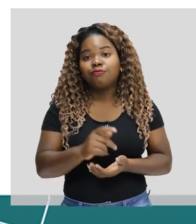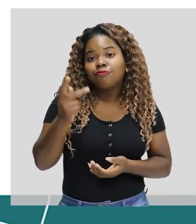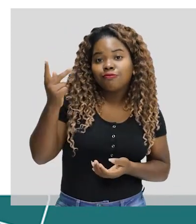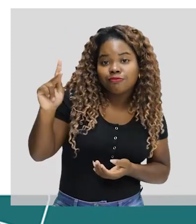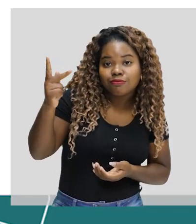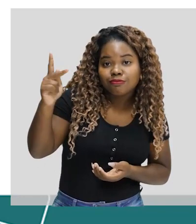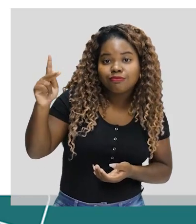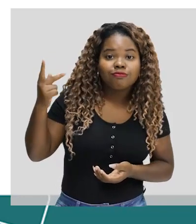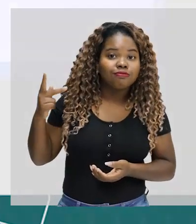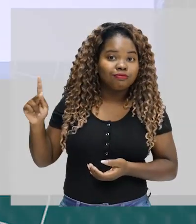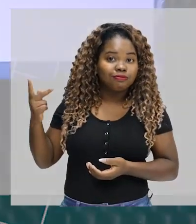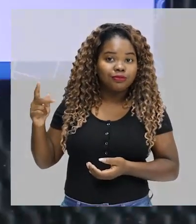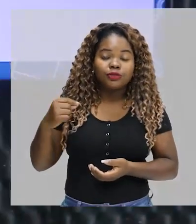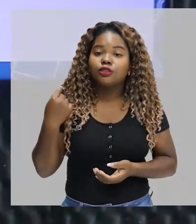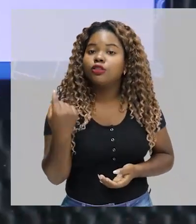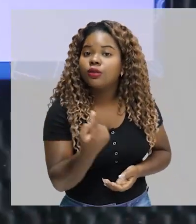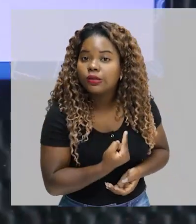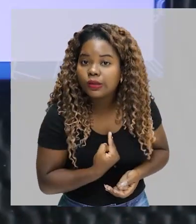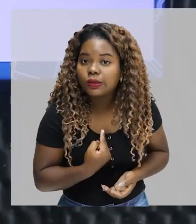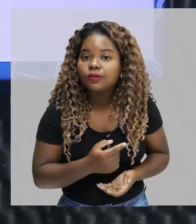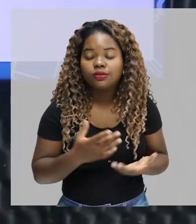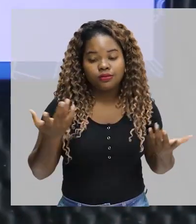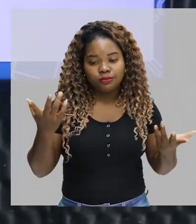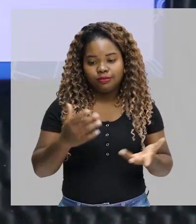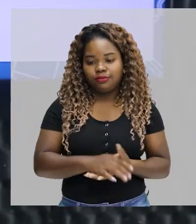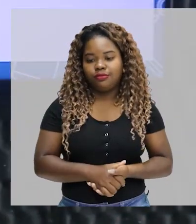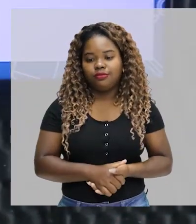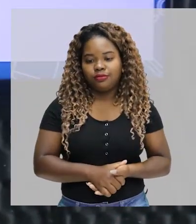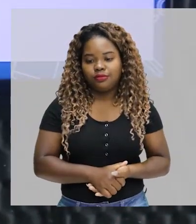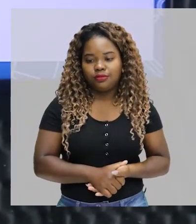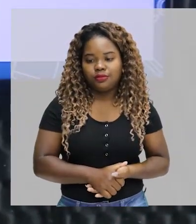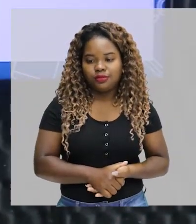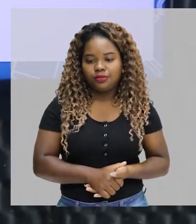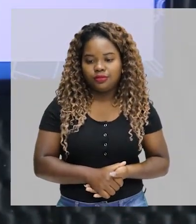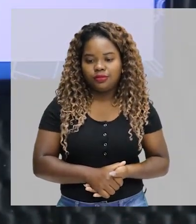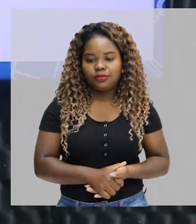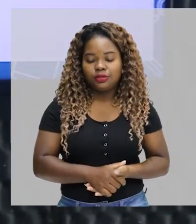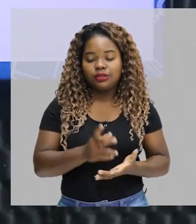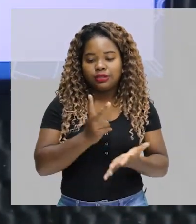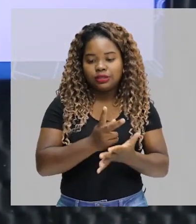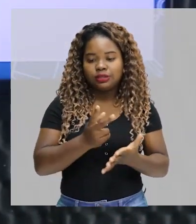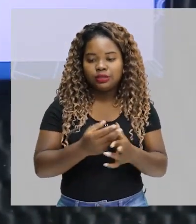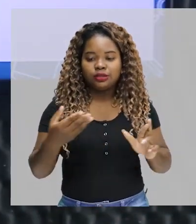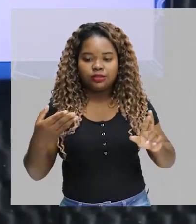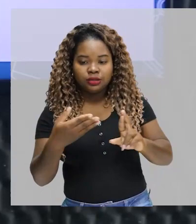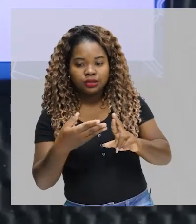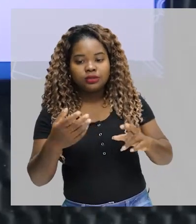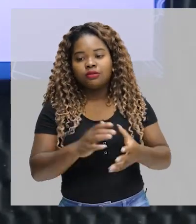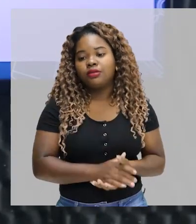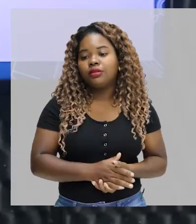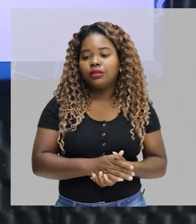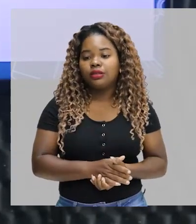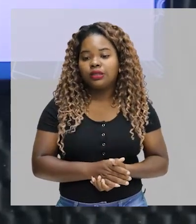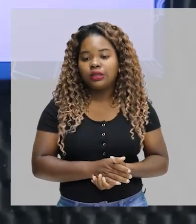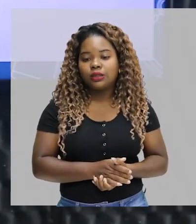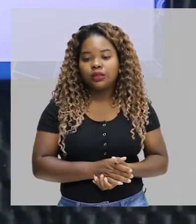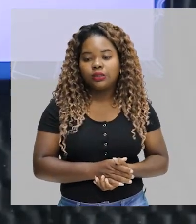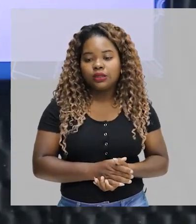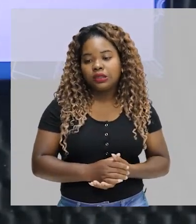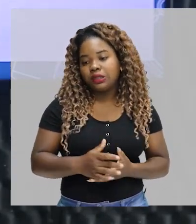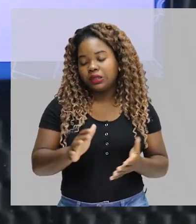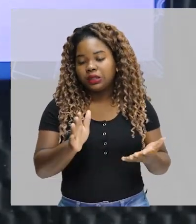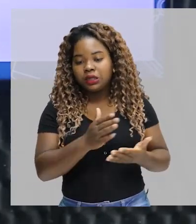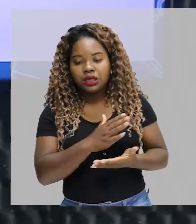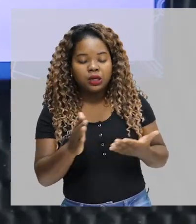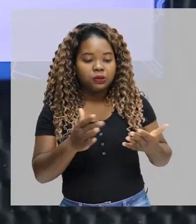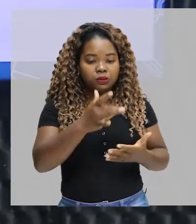dela, nosso e assim por diante. Sempre fazendo referência à propriedade. Alguém possui alguma